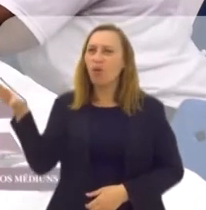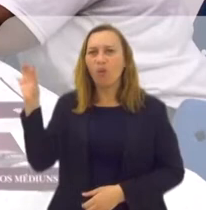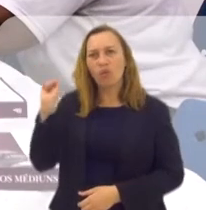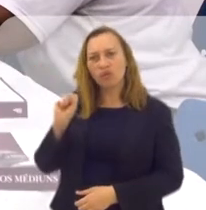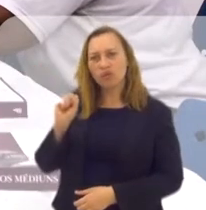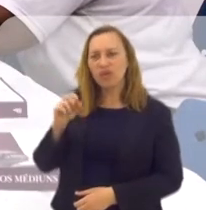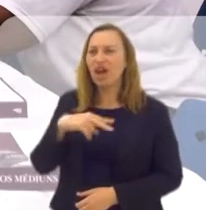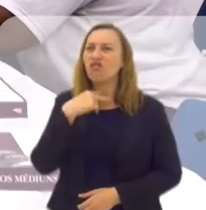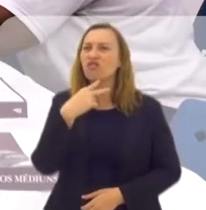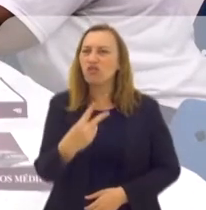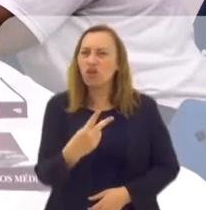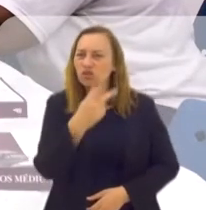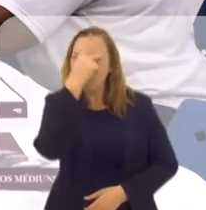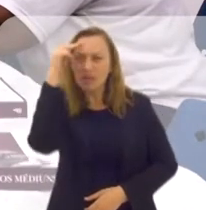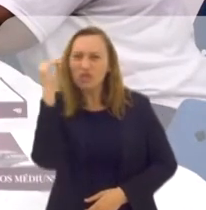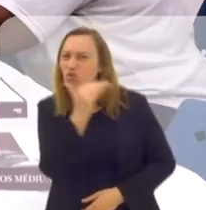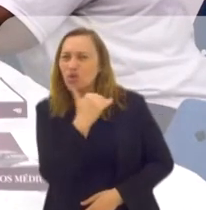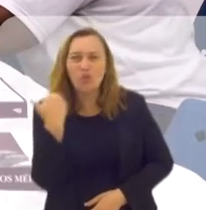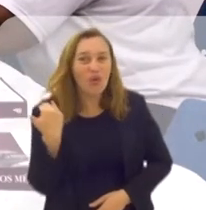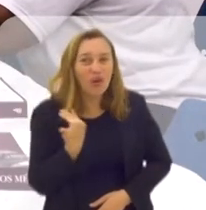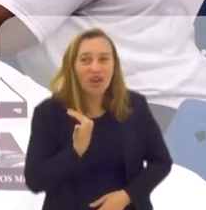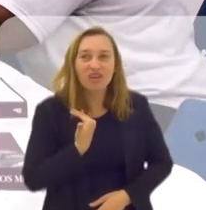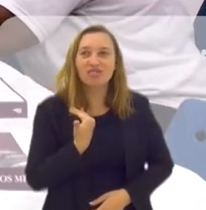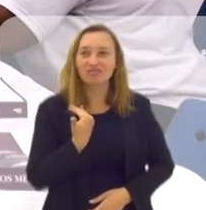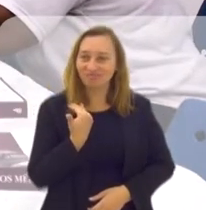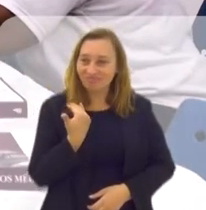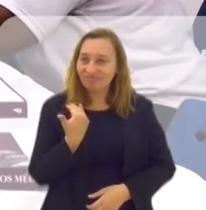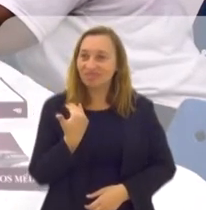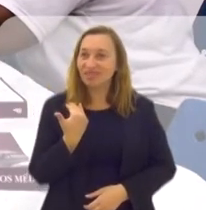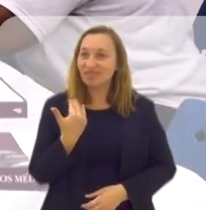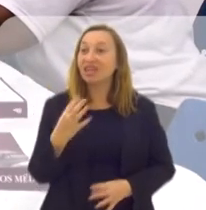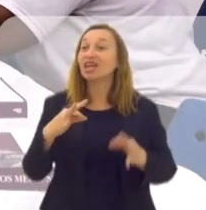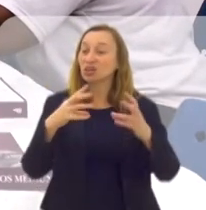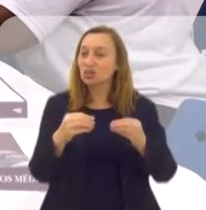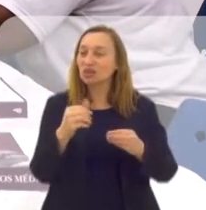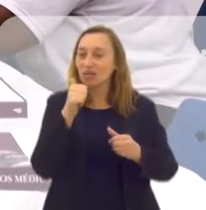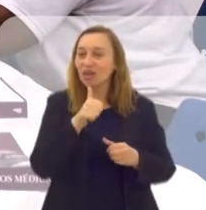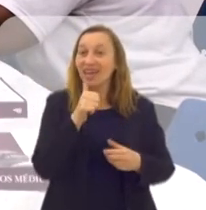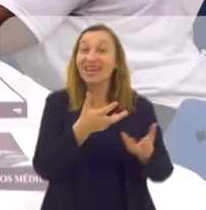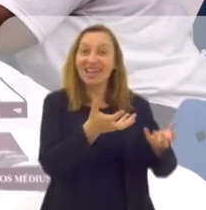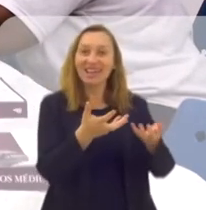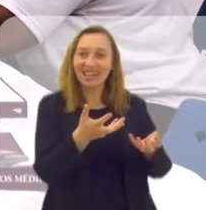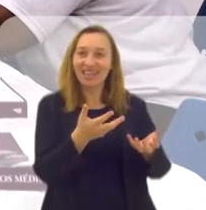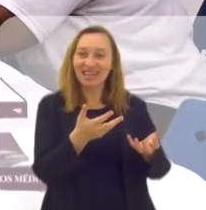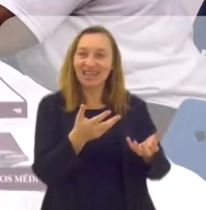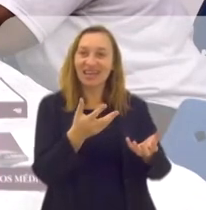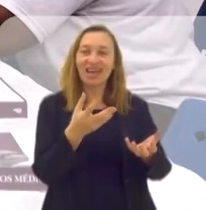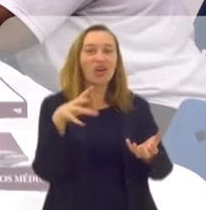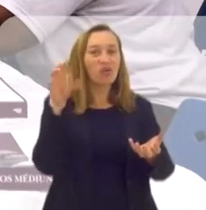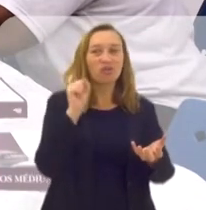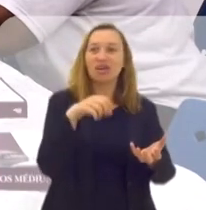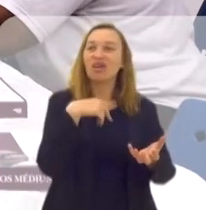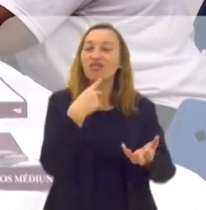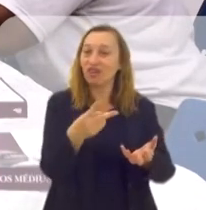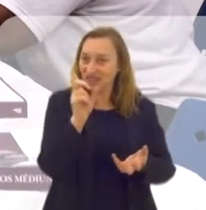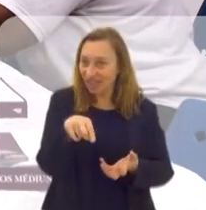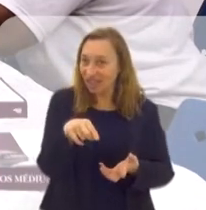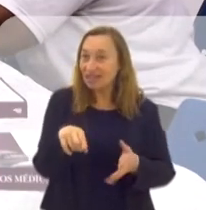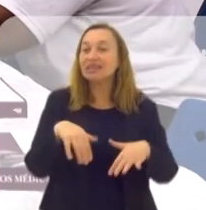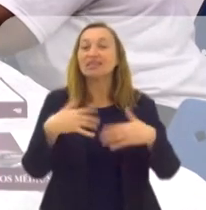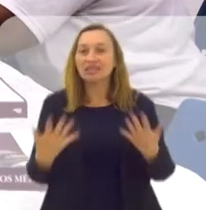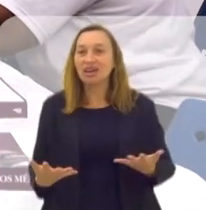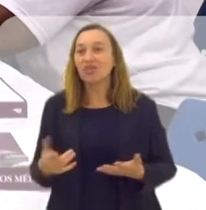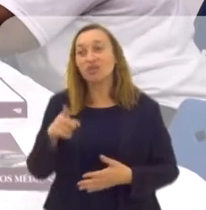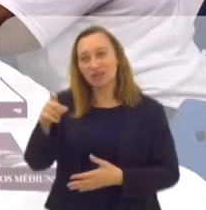Você ouvir a voz de uma pessoa da família, que eu acho que era tudo que ela queria na vida, era ouvir essa voz,